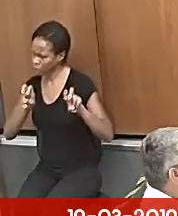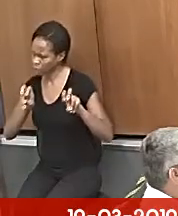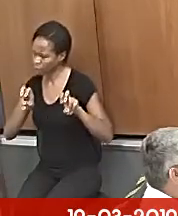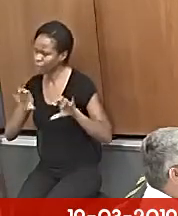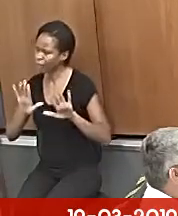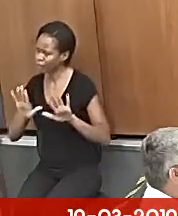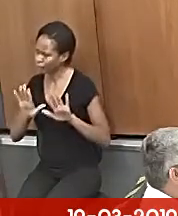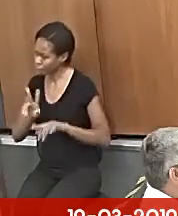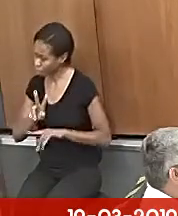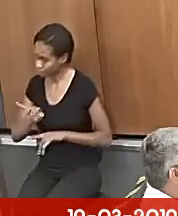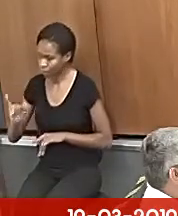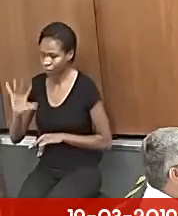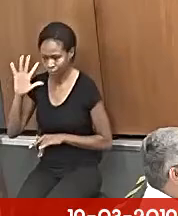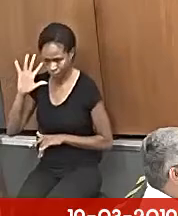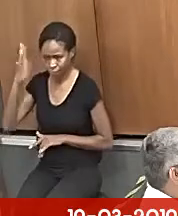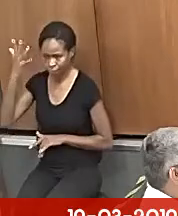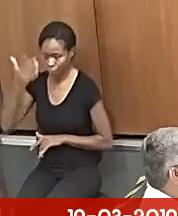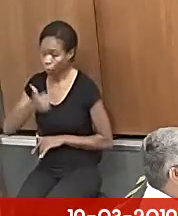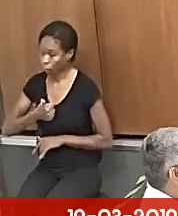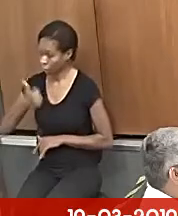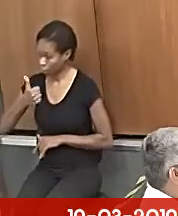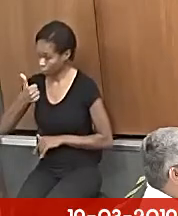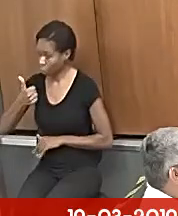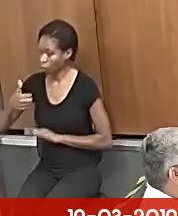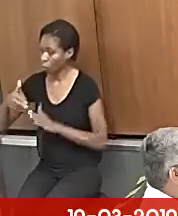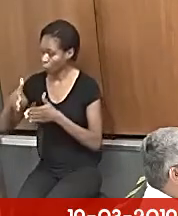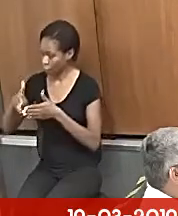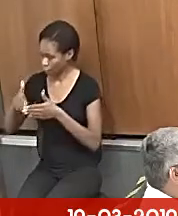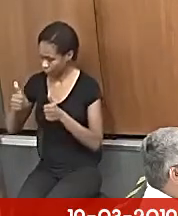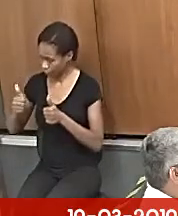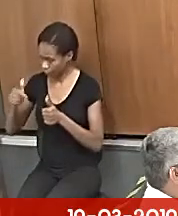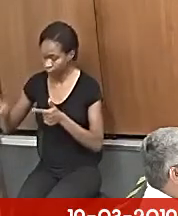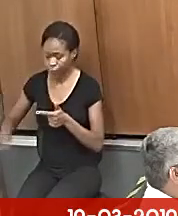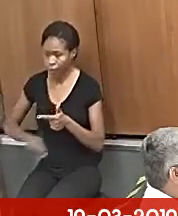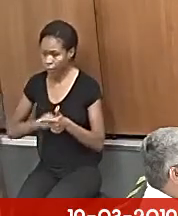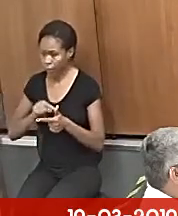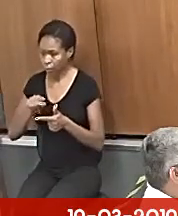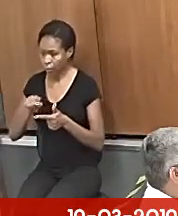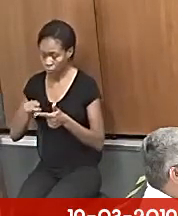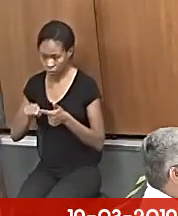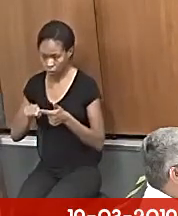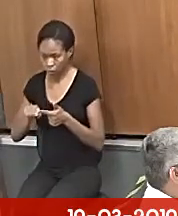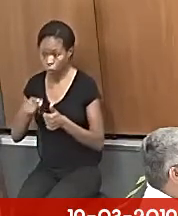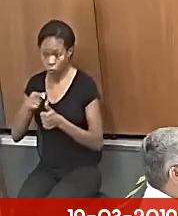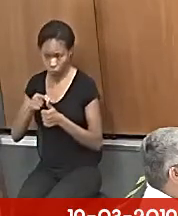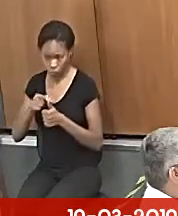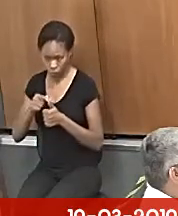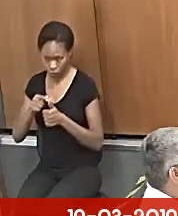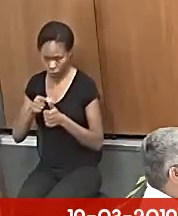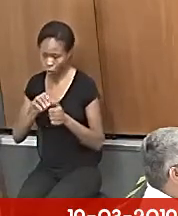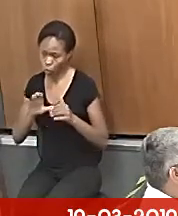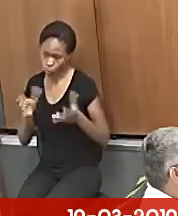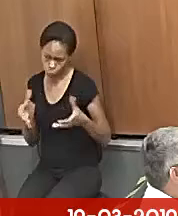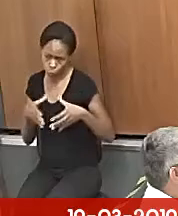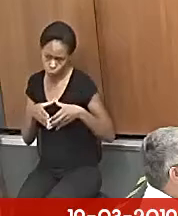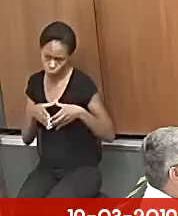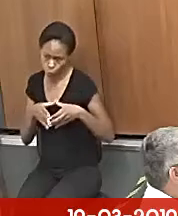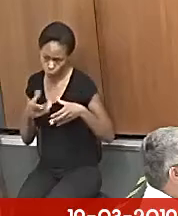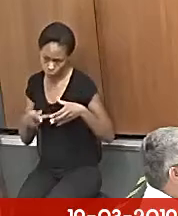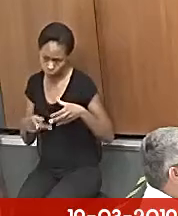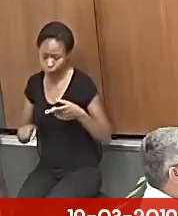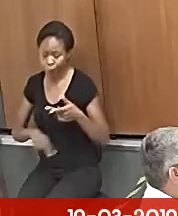então esse é o primeiro requerimento o segundo é de autoria dos membros da comissão o segundo requerimento